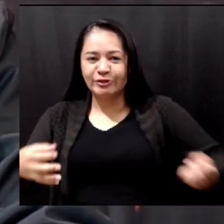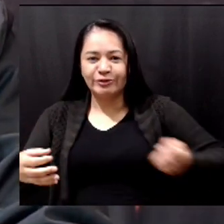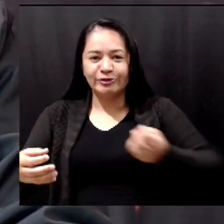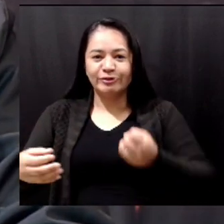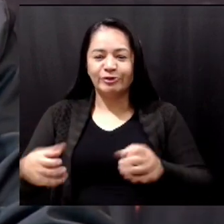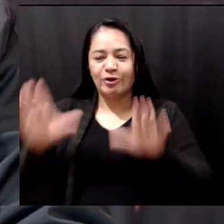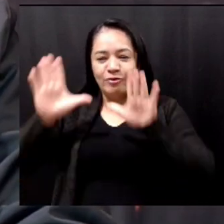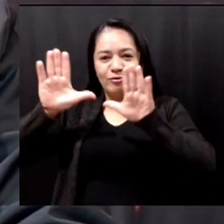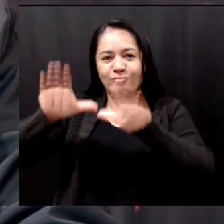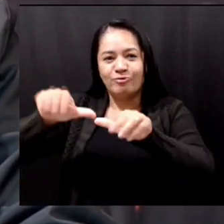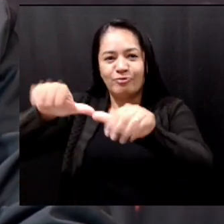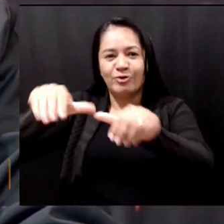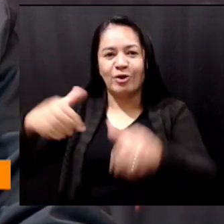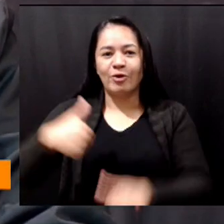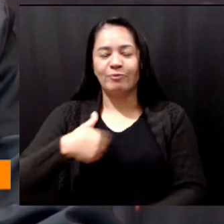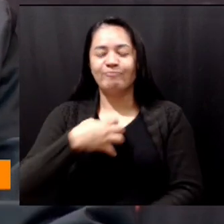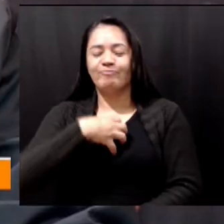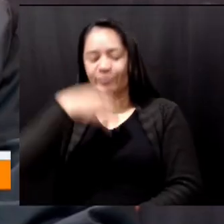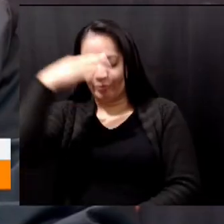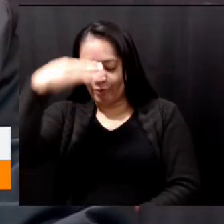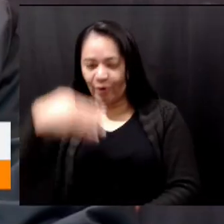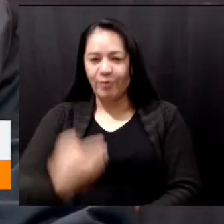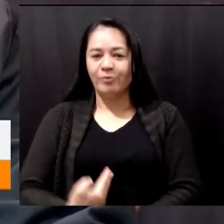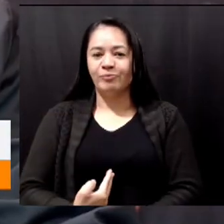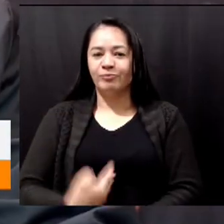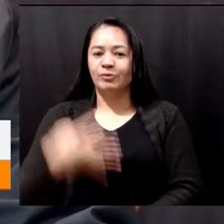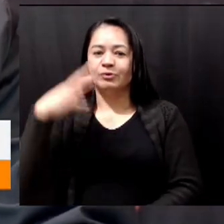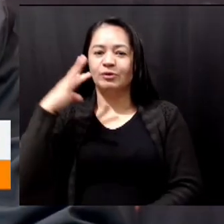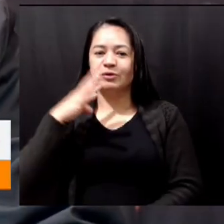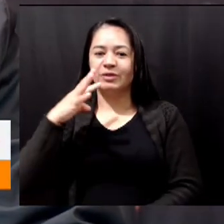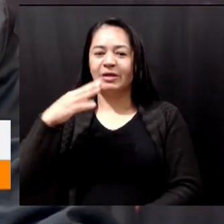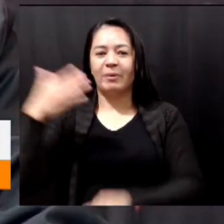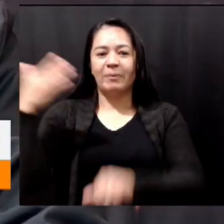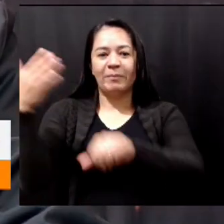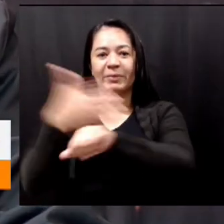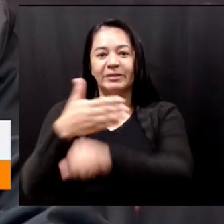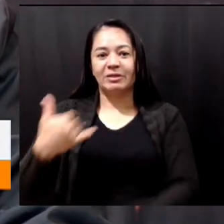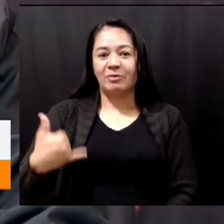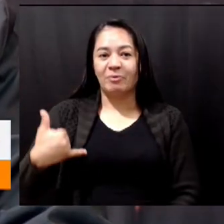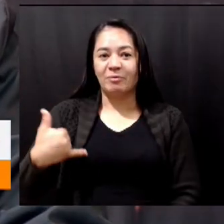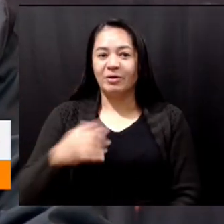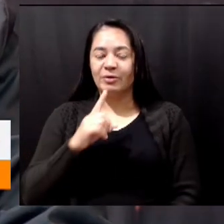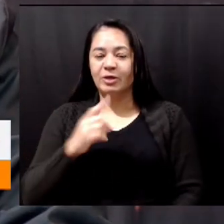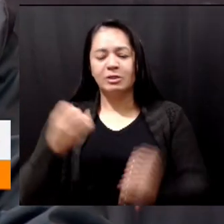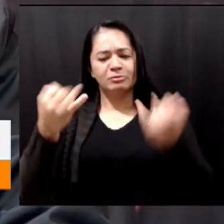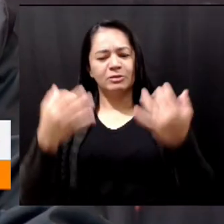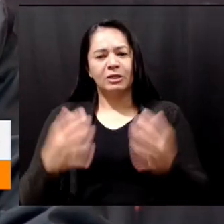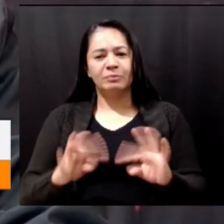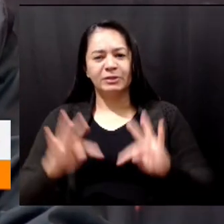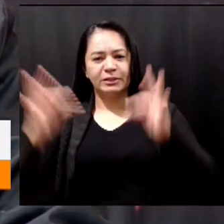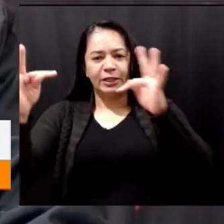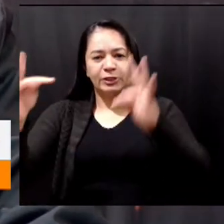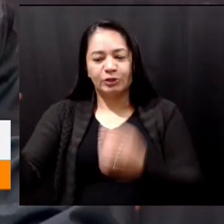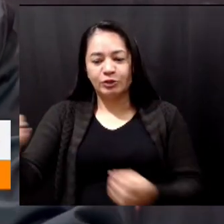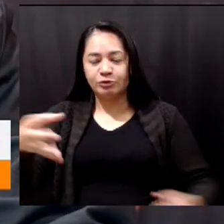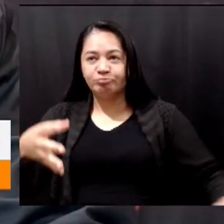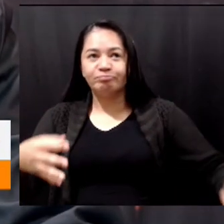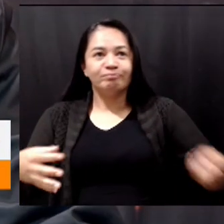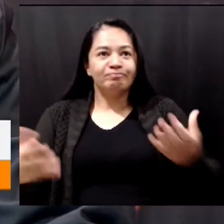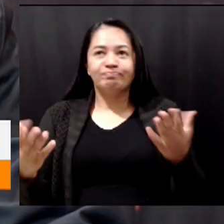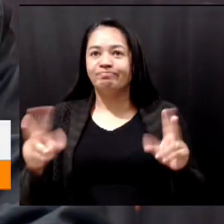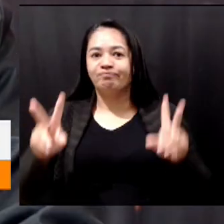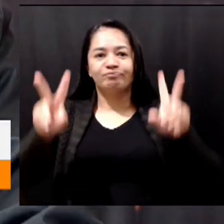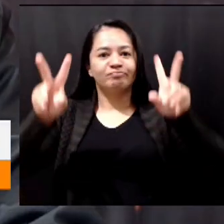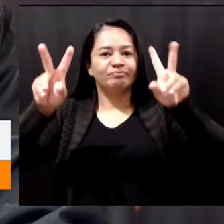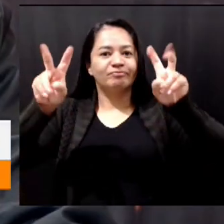aqui com você hoje. E muito legal estar no aniversário de Campinas falando de tecnologia e inovação, que é um tema que me é grato